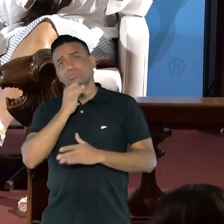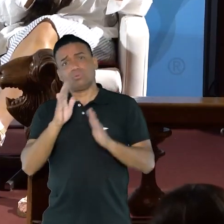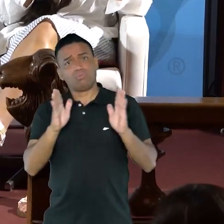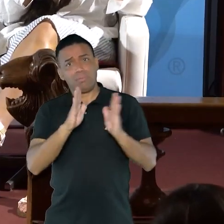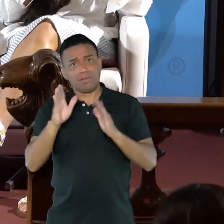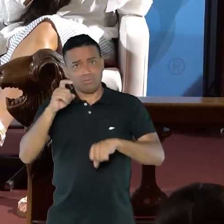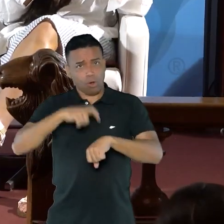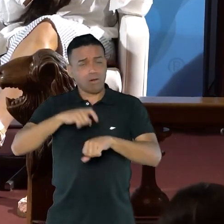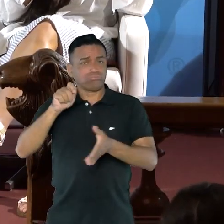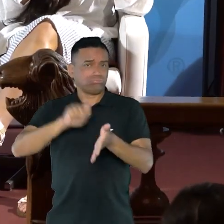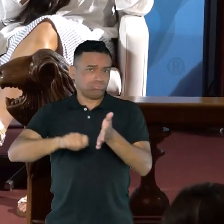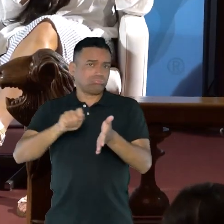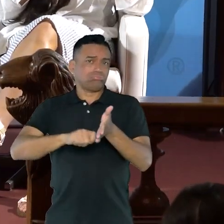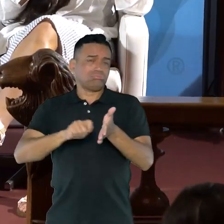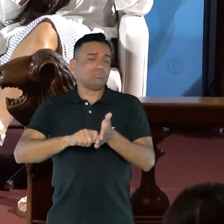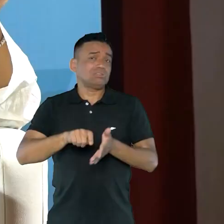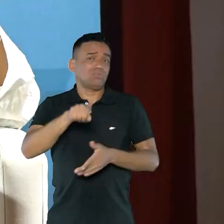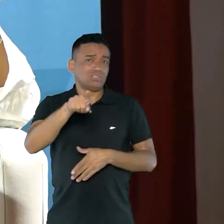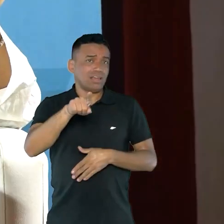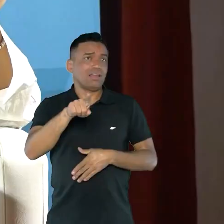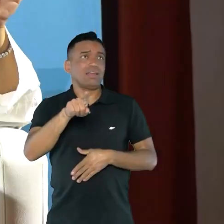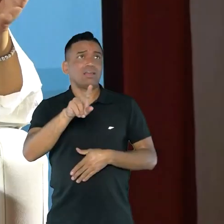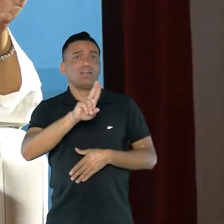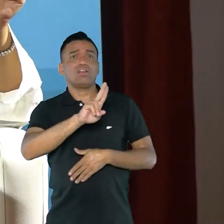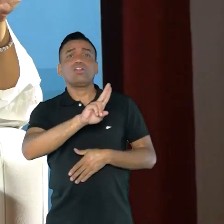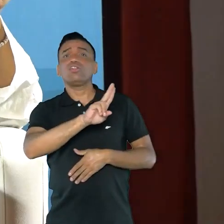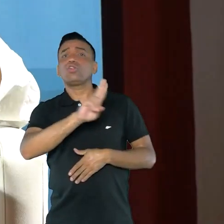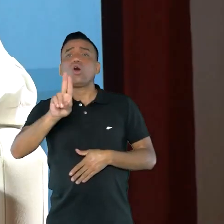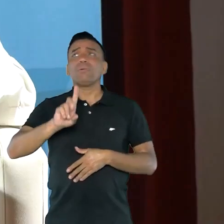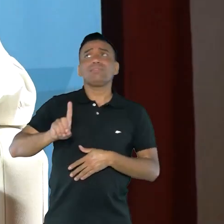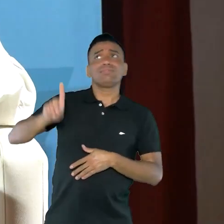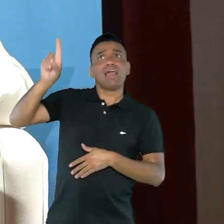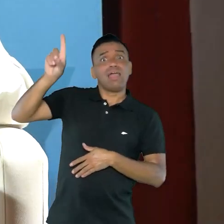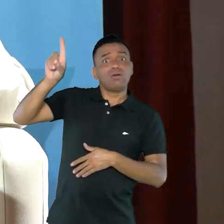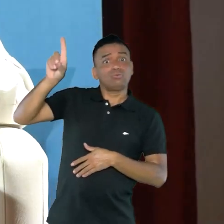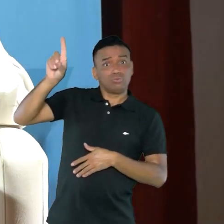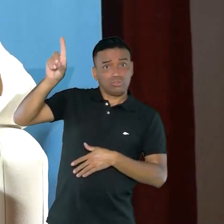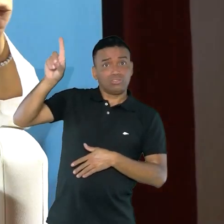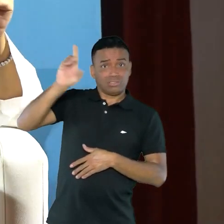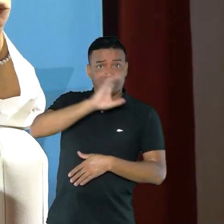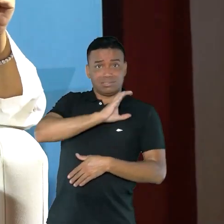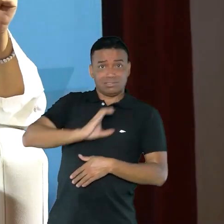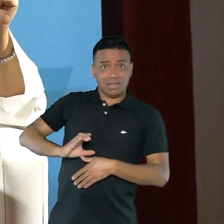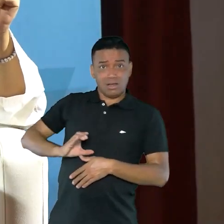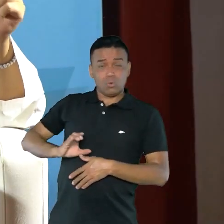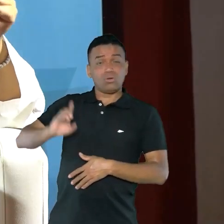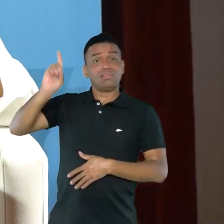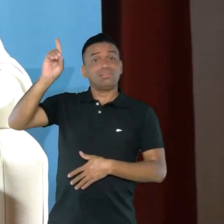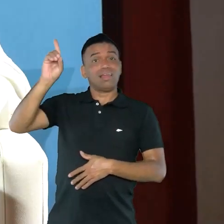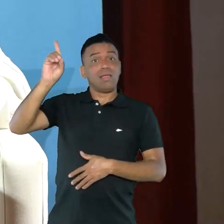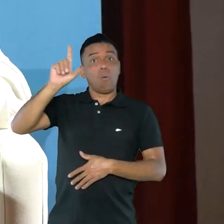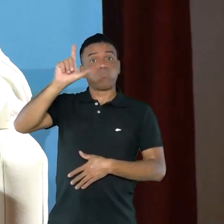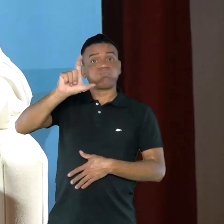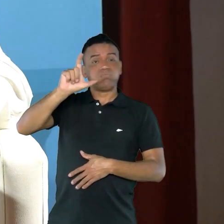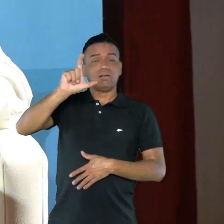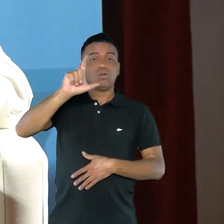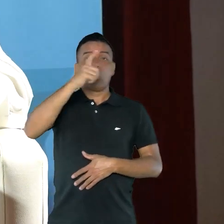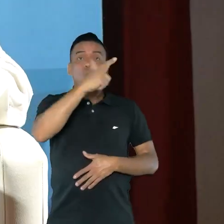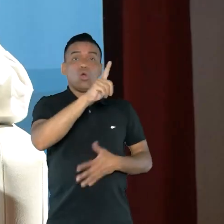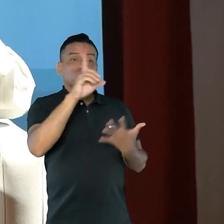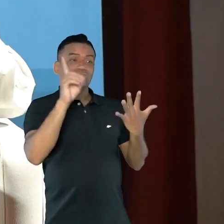de escrita, que você escrevesse o nome do Deus cristão com D maiúsculo e os outros deuses todos com D